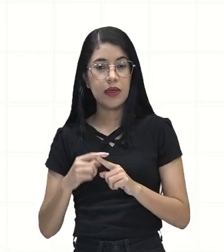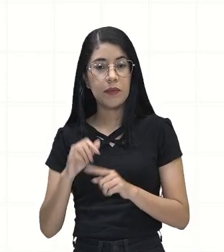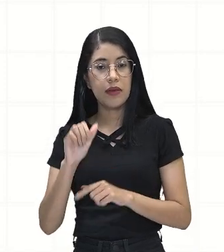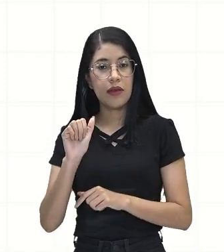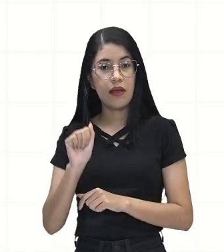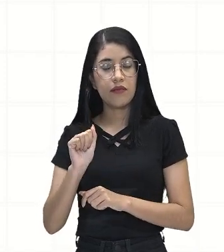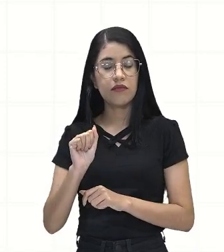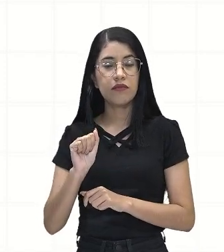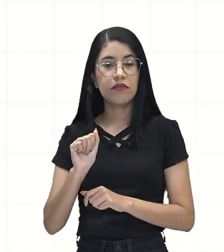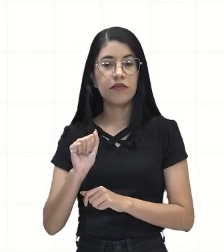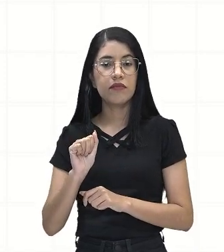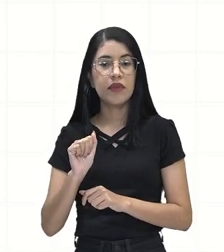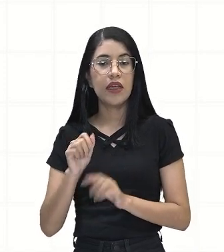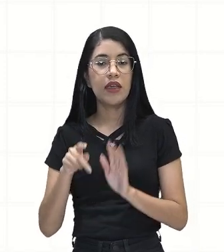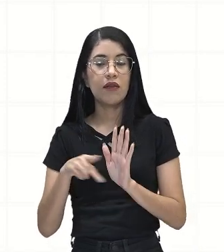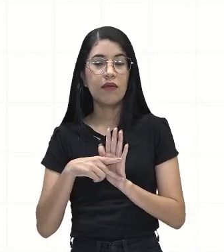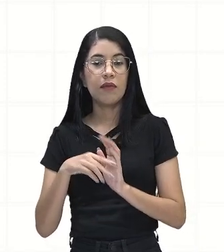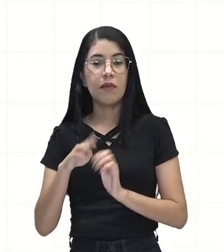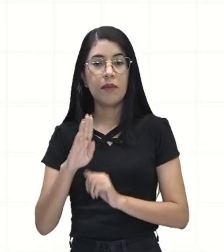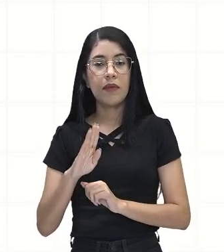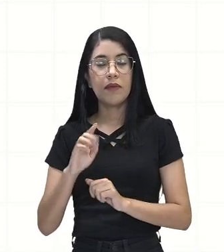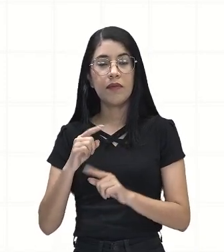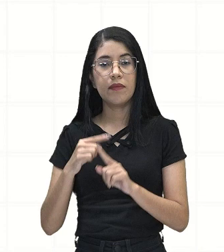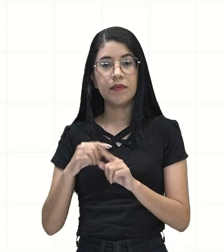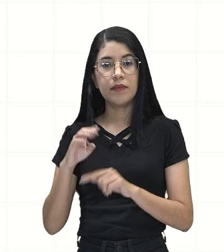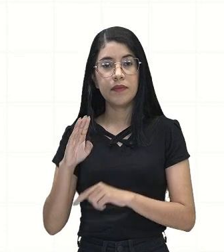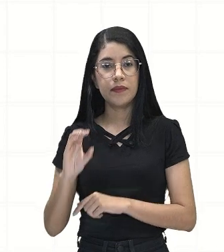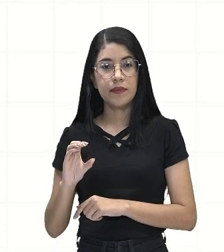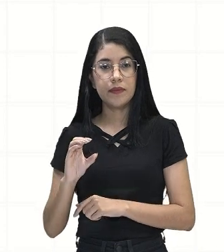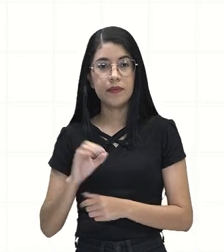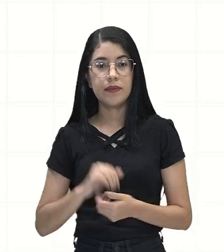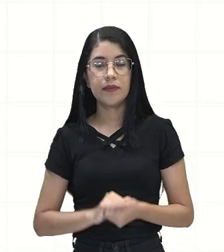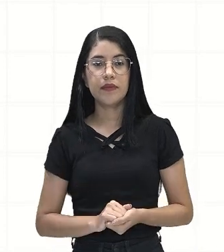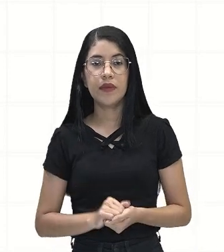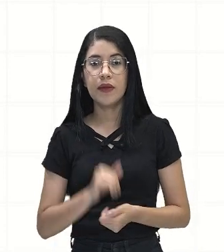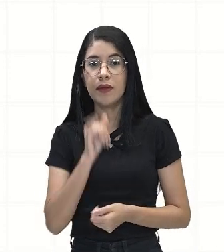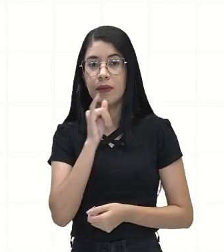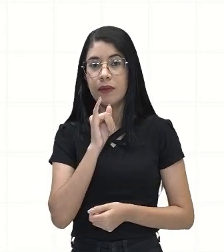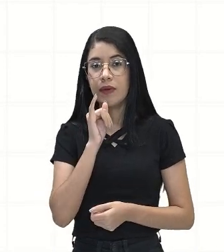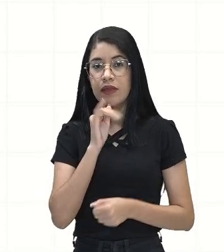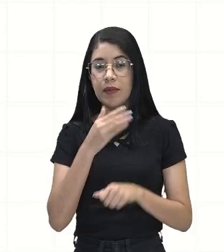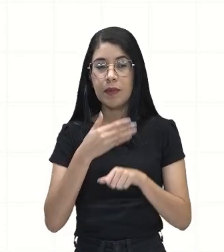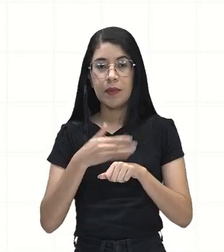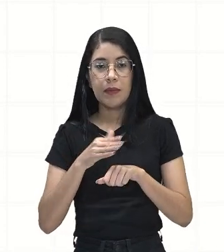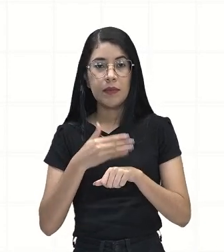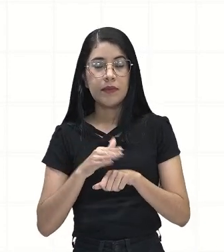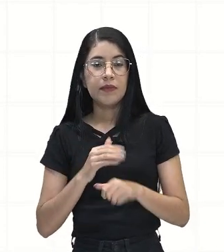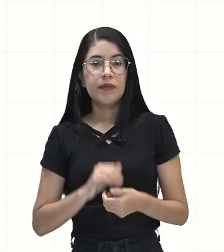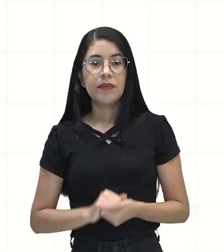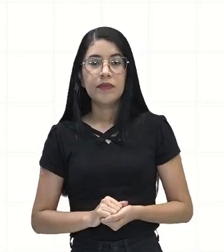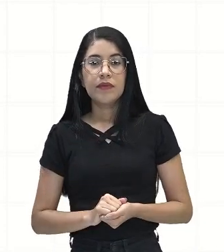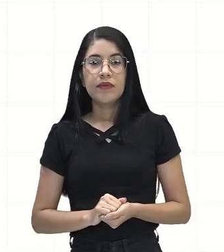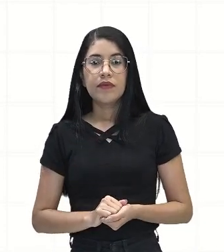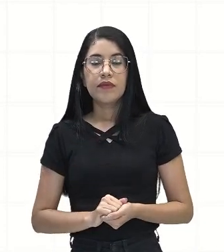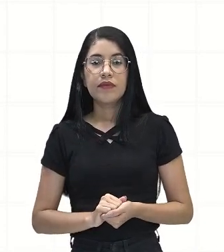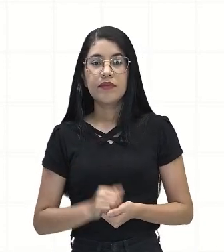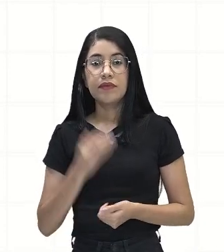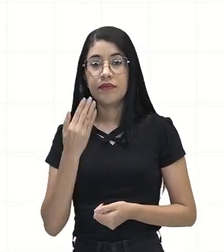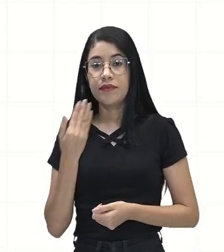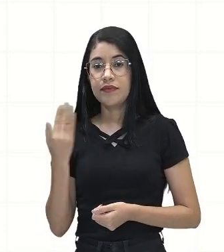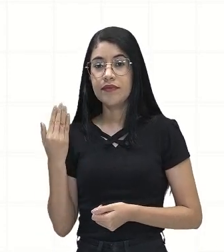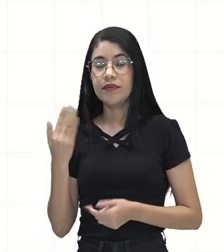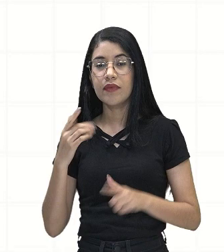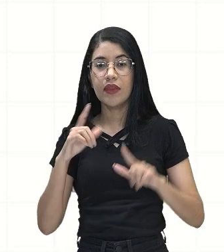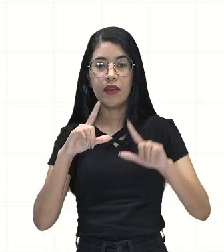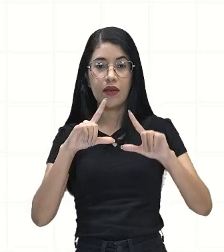ao produto dos catetos. Então, vamos aqui a um exemplo. Nós temos esse triângulo maior